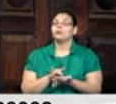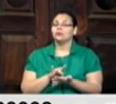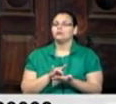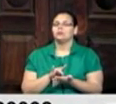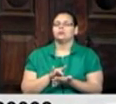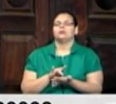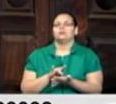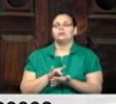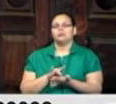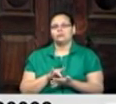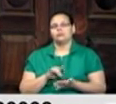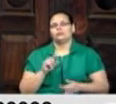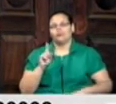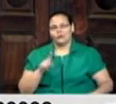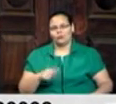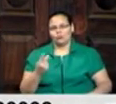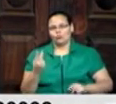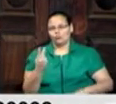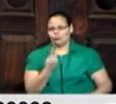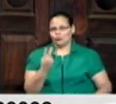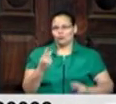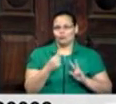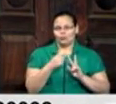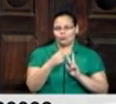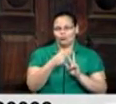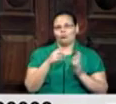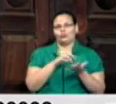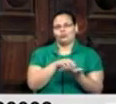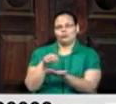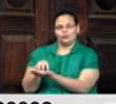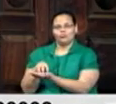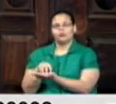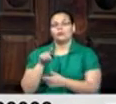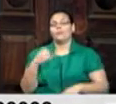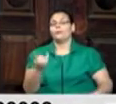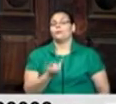na verdade, esses dois setores